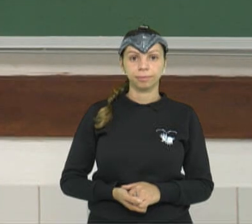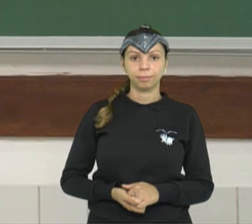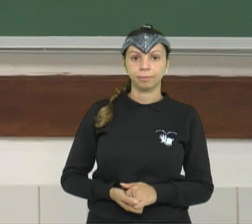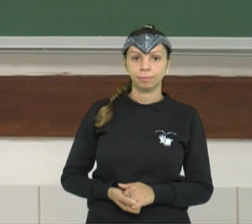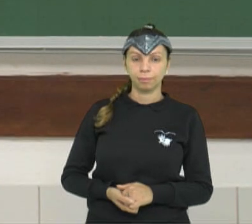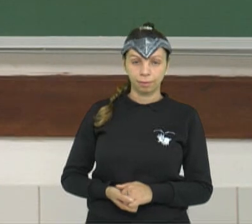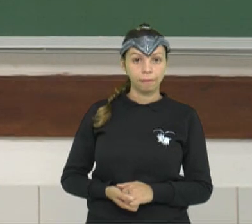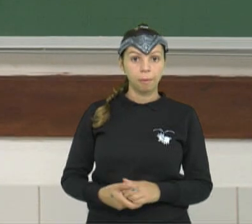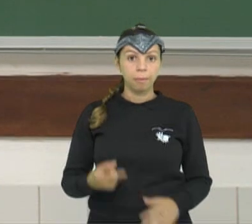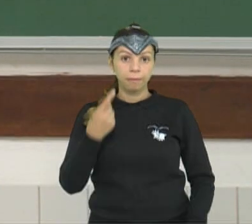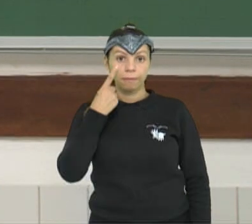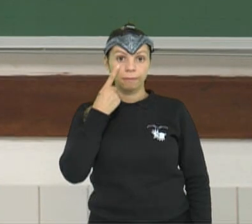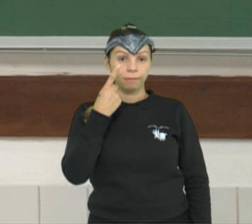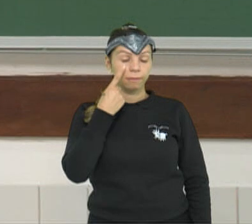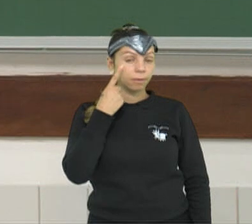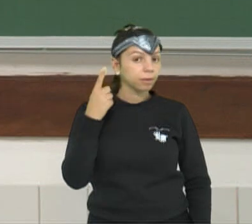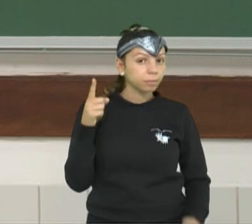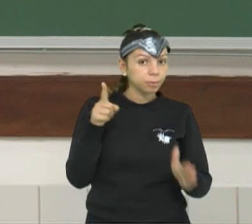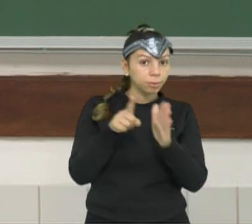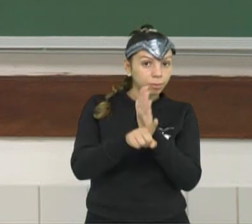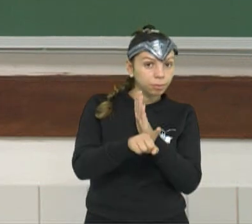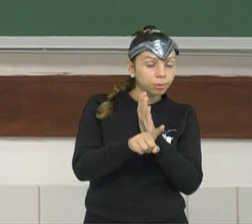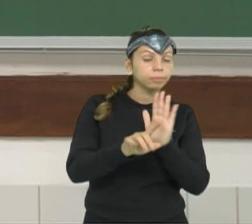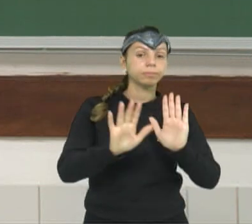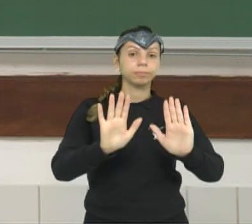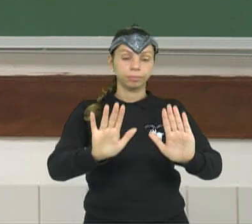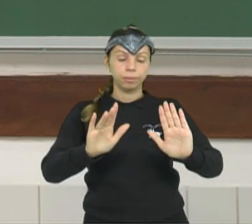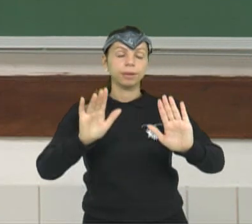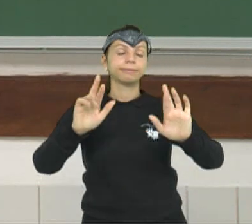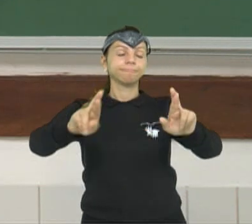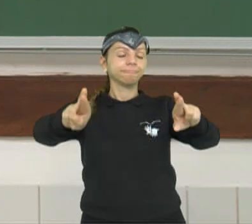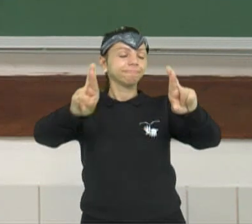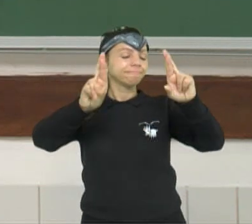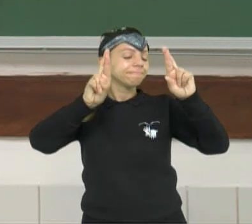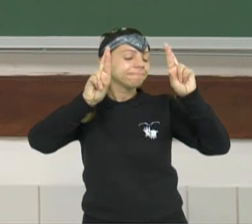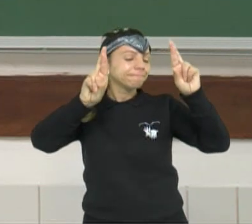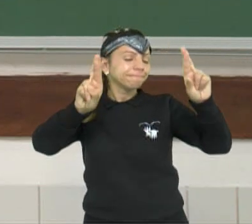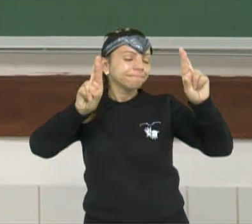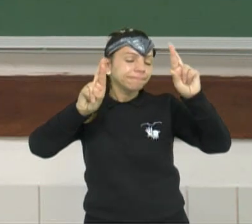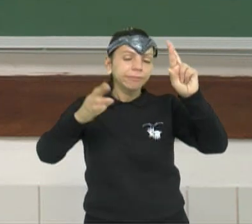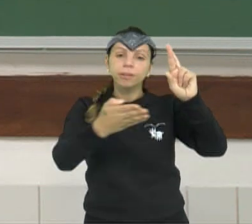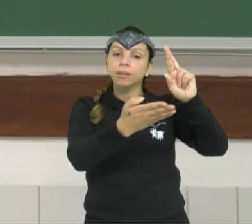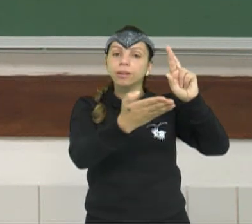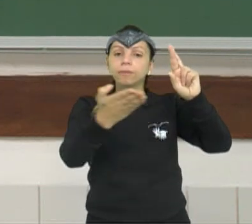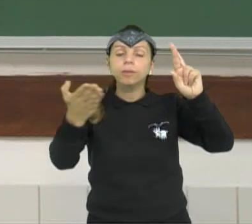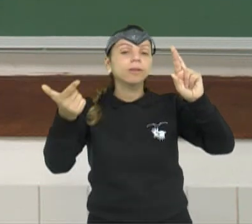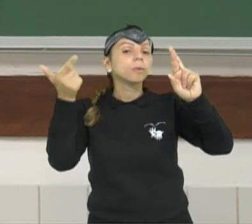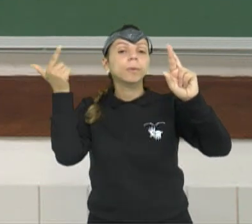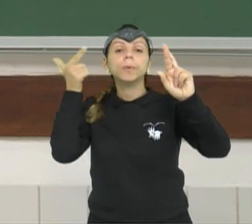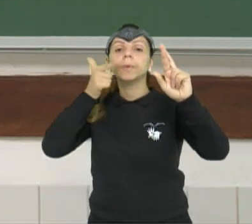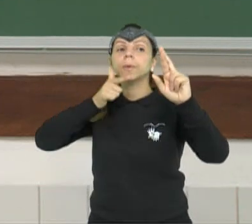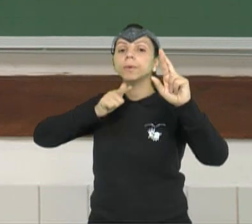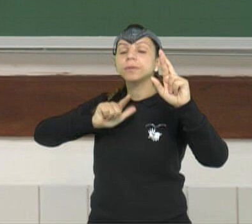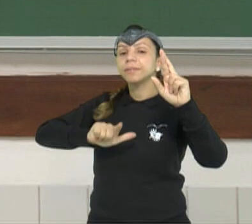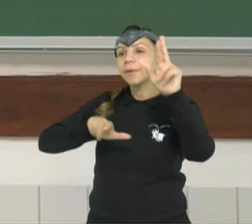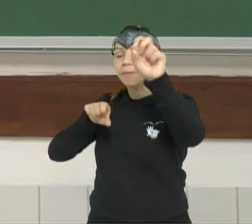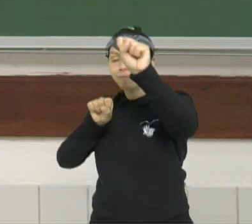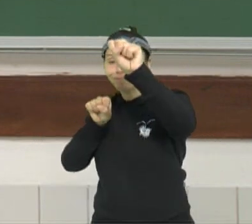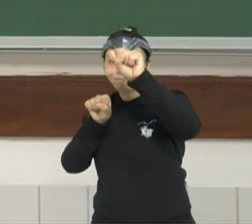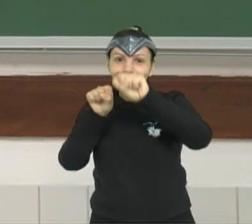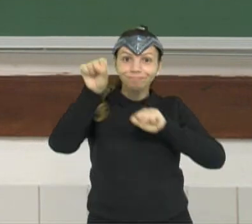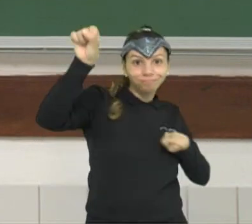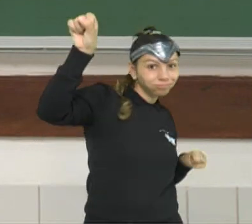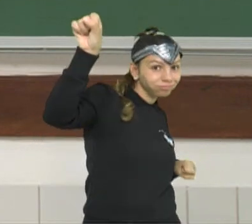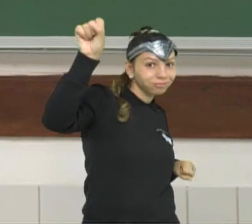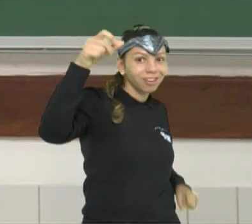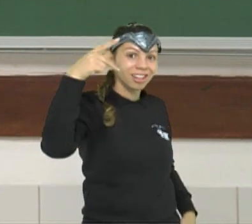Vamos conferir as nossas questões? Eu tenho certeza que vocês conseguiram ativar os superpoderes de